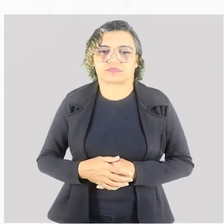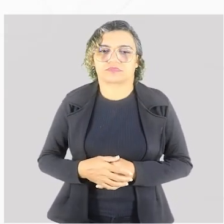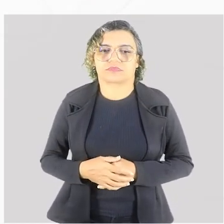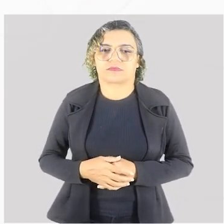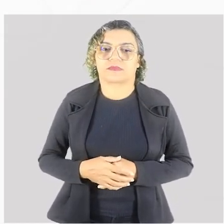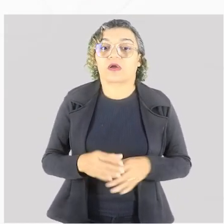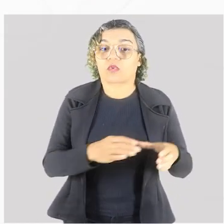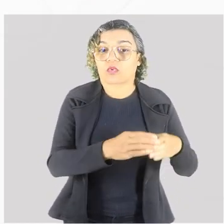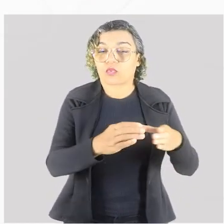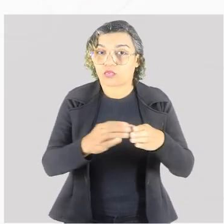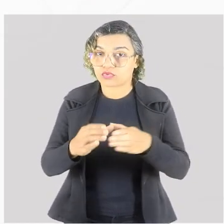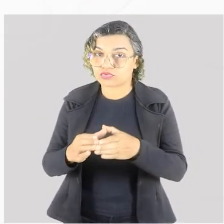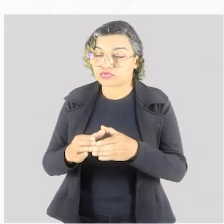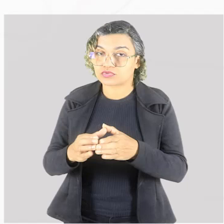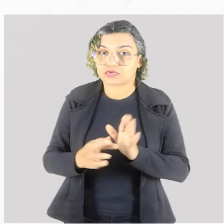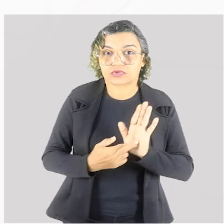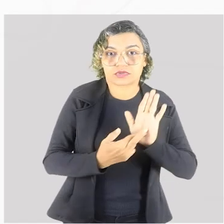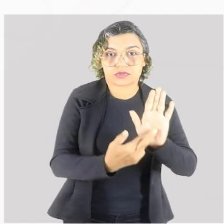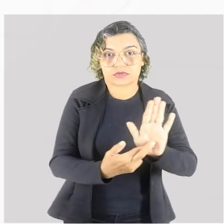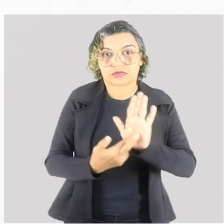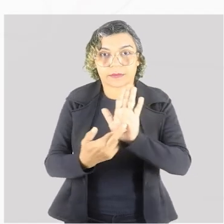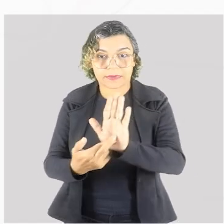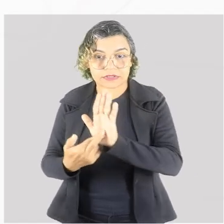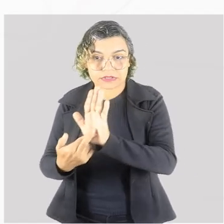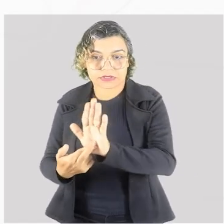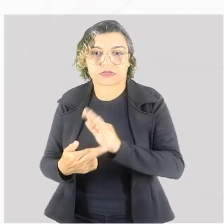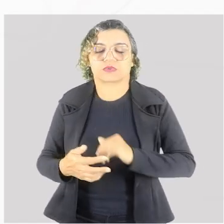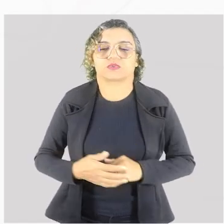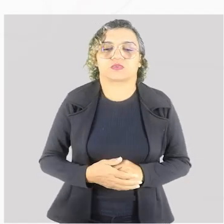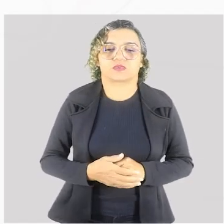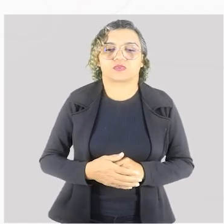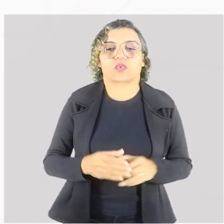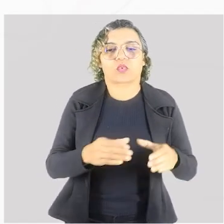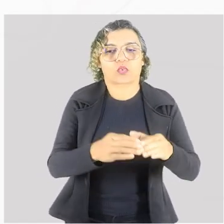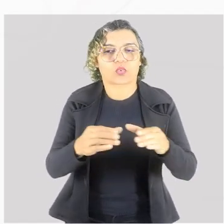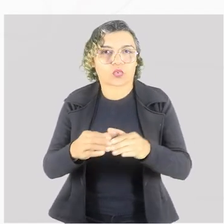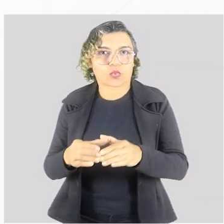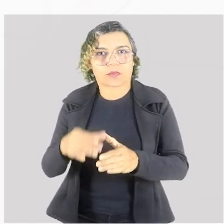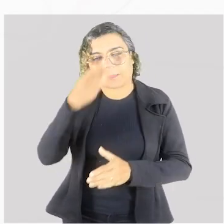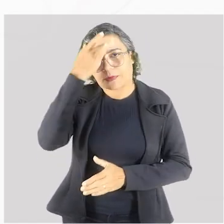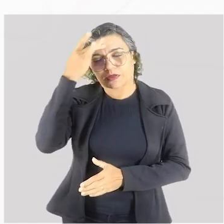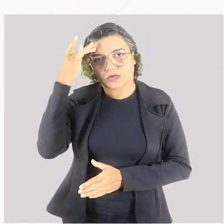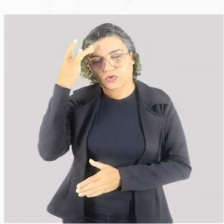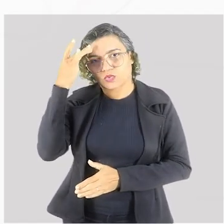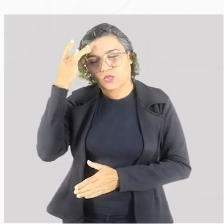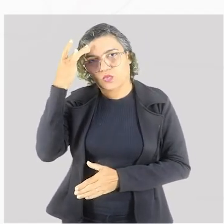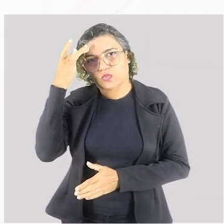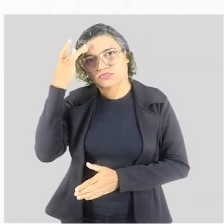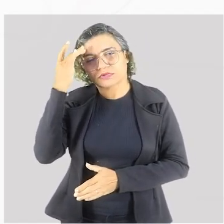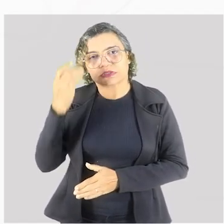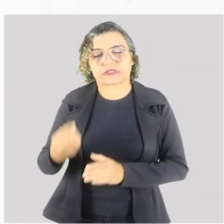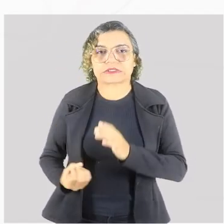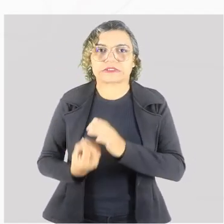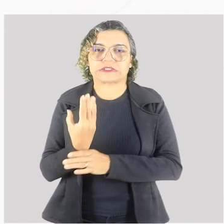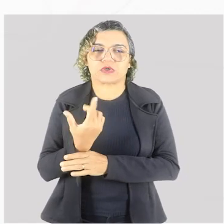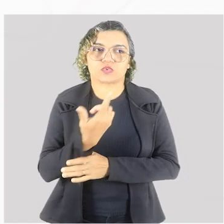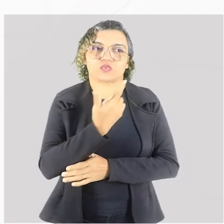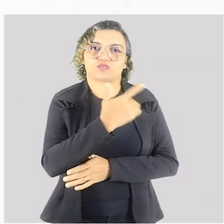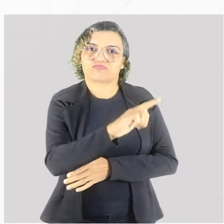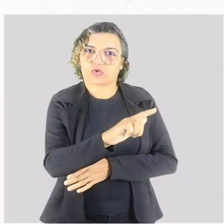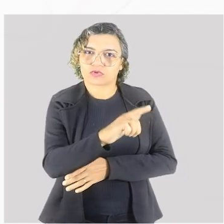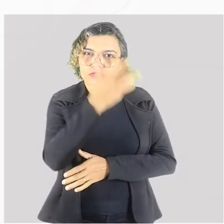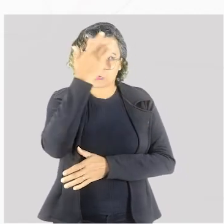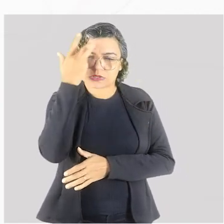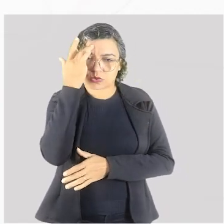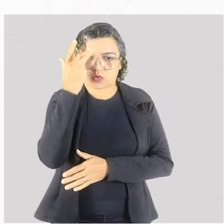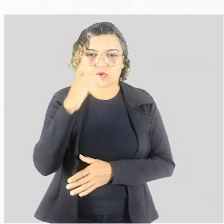base em um conjunto de representações que grupos ou indivíduos formam sobre os outros, tem como causa o quê? Olha